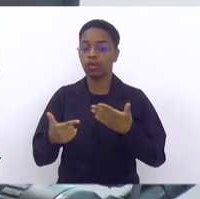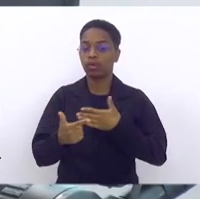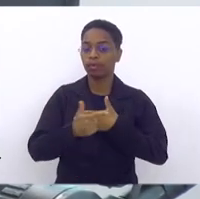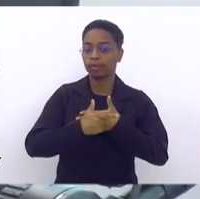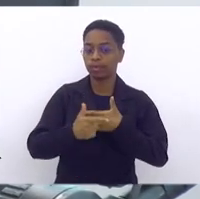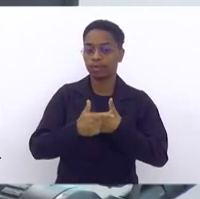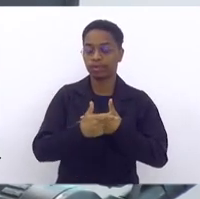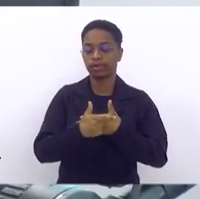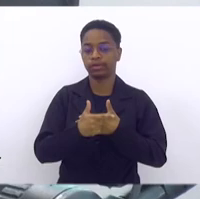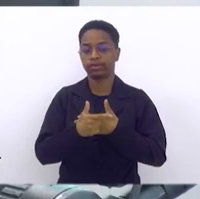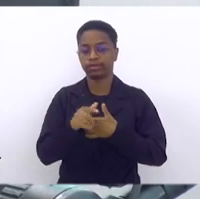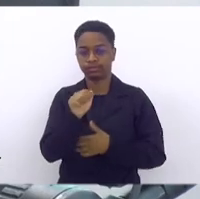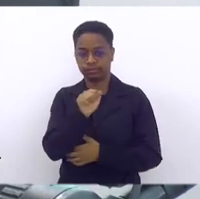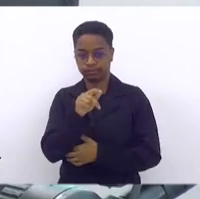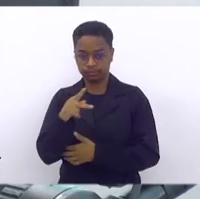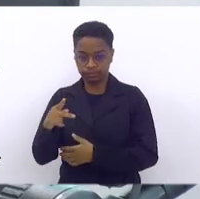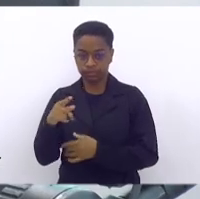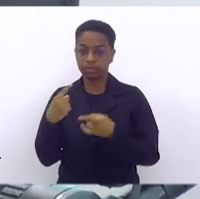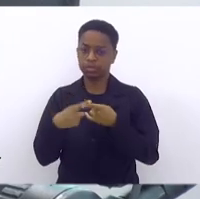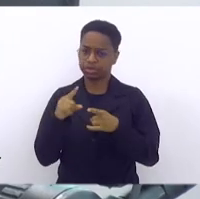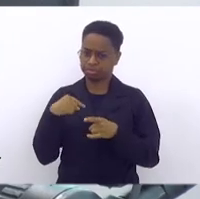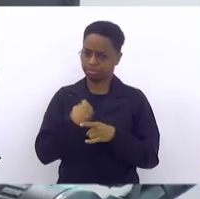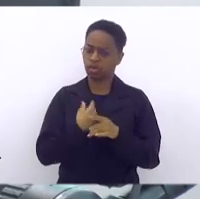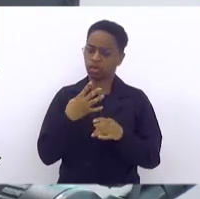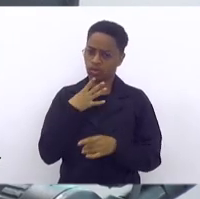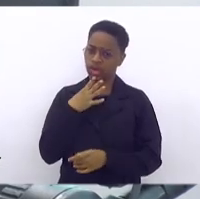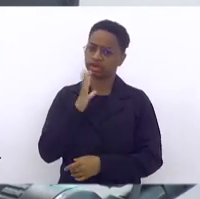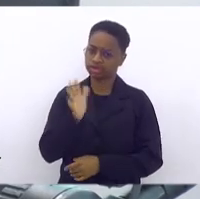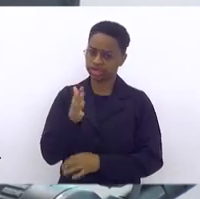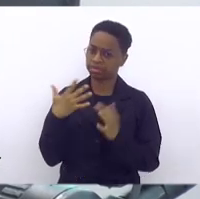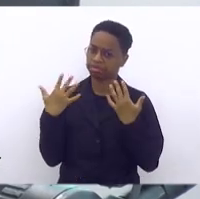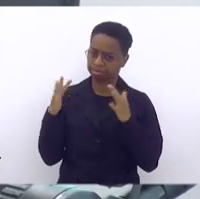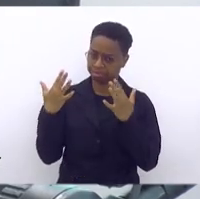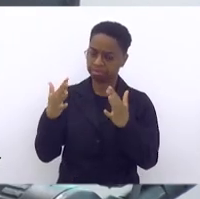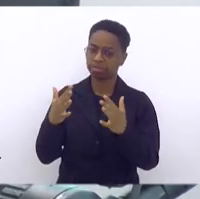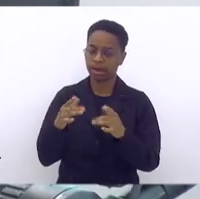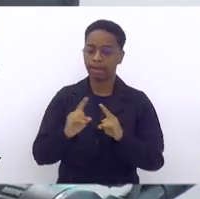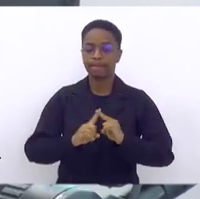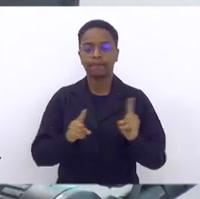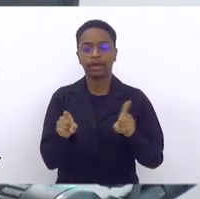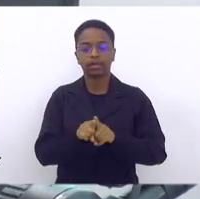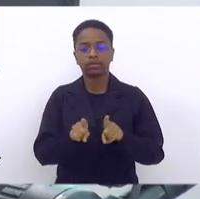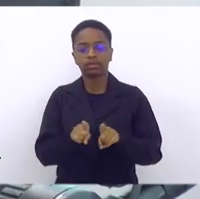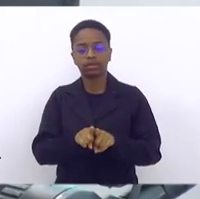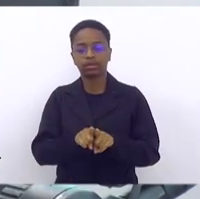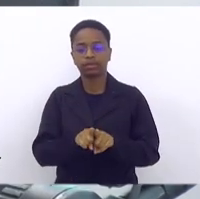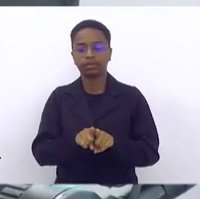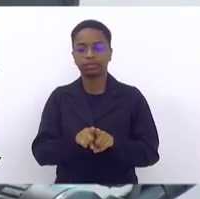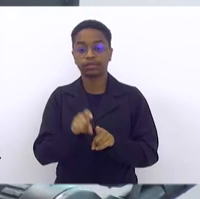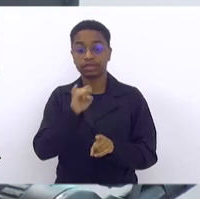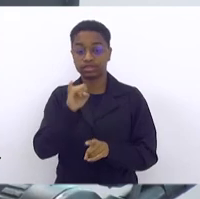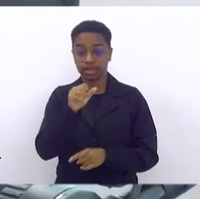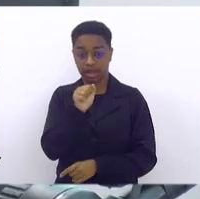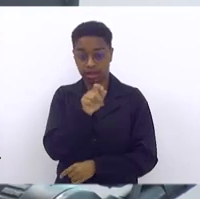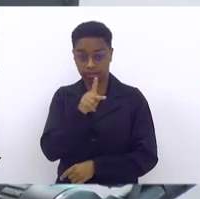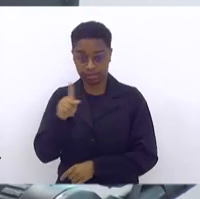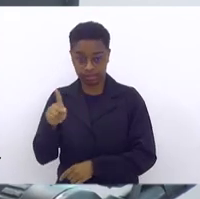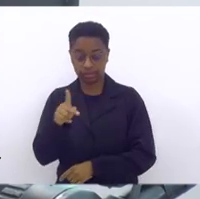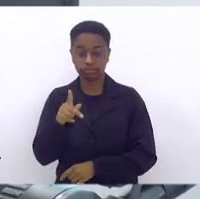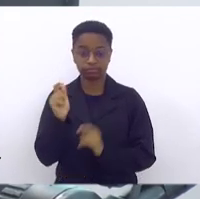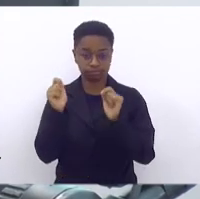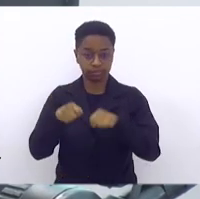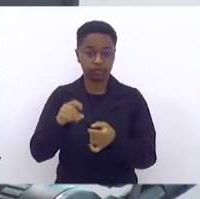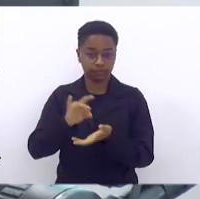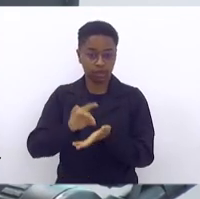do aplicativo, que a gente aplaude, conhece desde o início, né, e também se o aplicativo está sendo